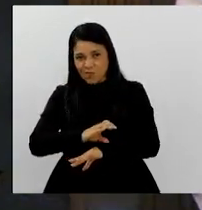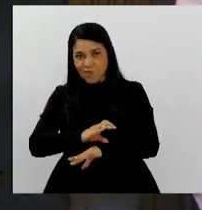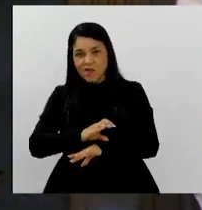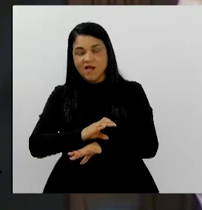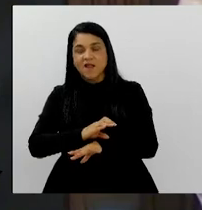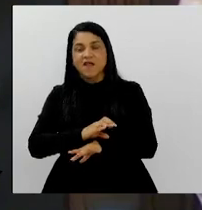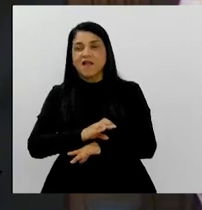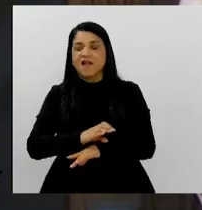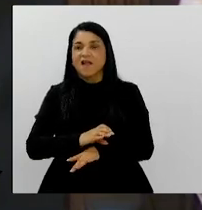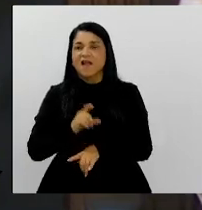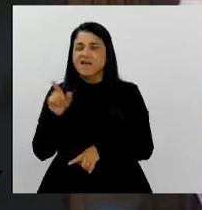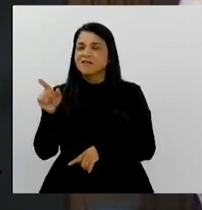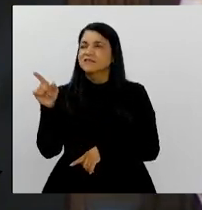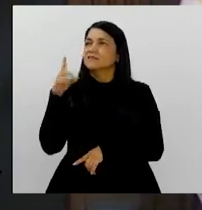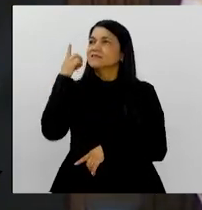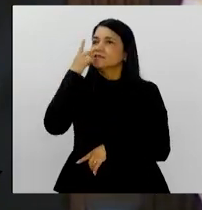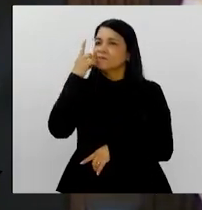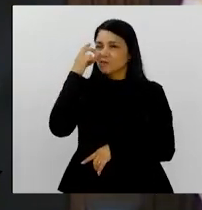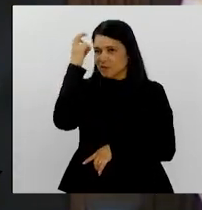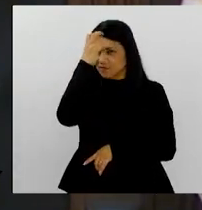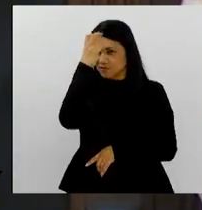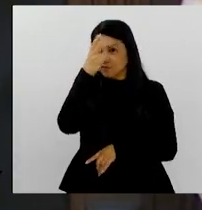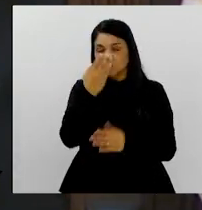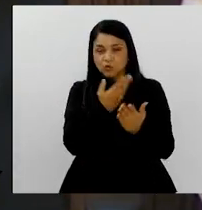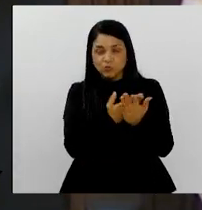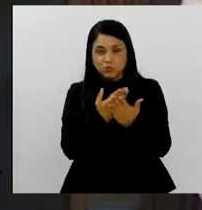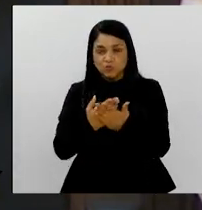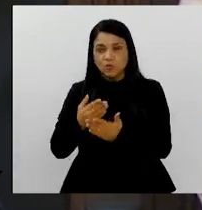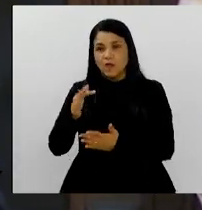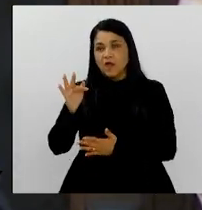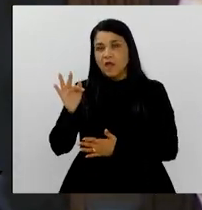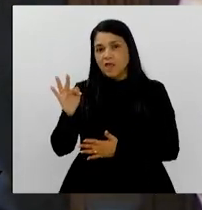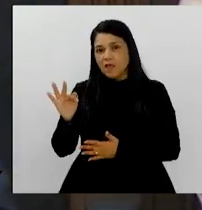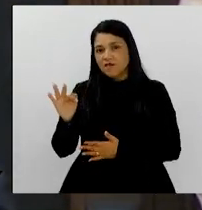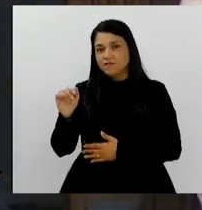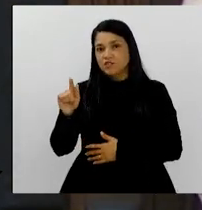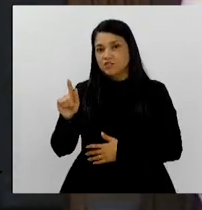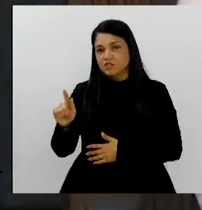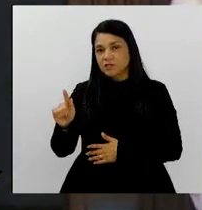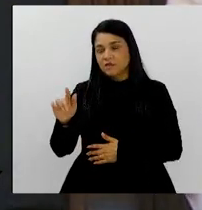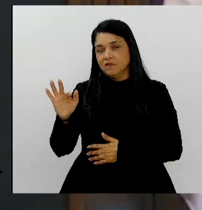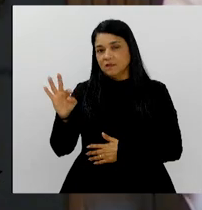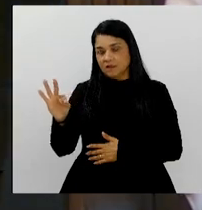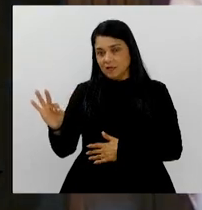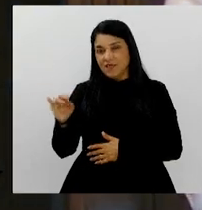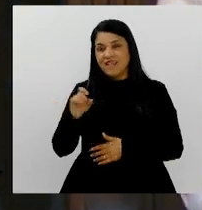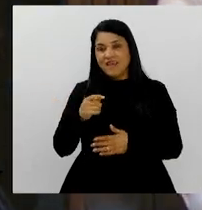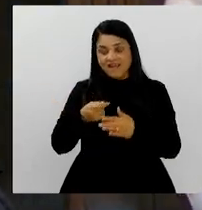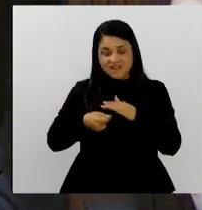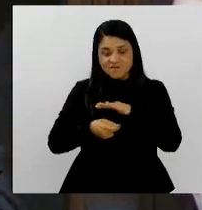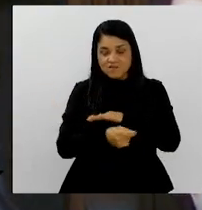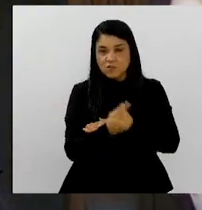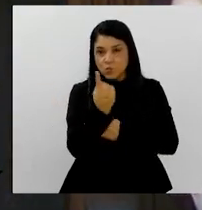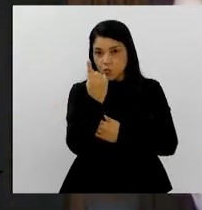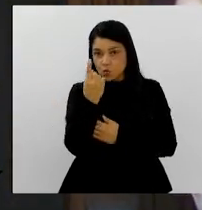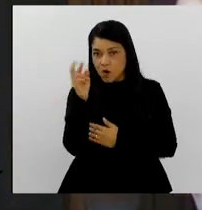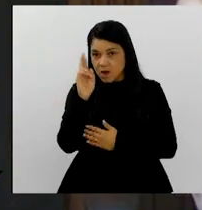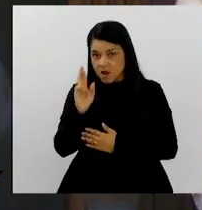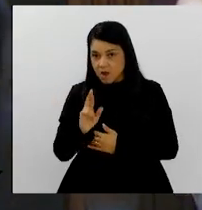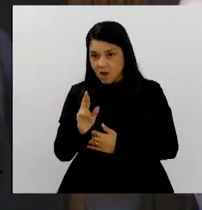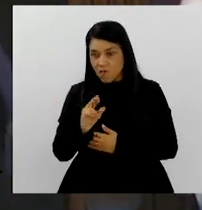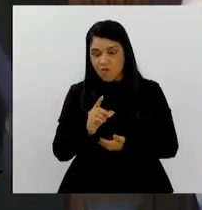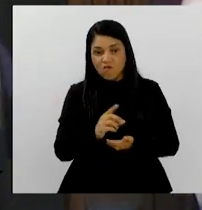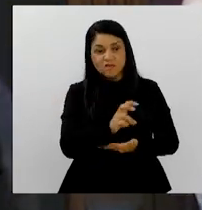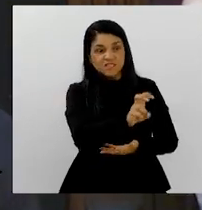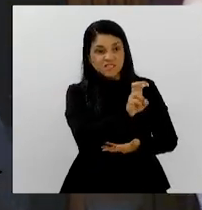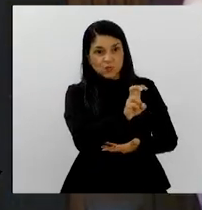citou o estudo da FGV, que foi publicado esse ano, que mostra que a cada real investido, mais de 5 voltam, uma parte